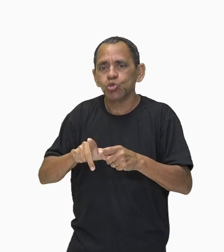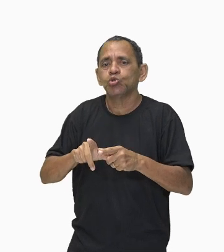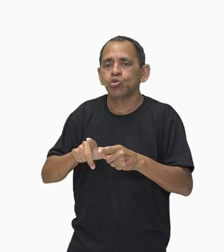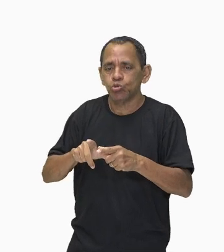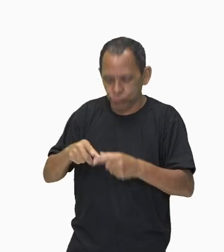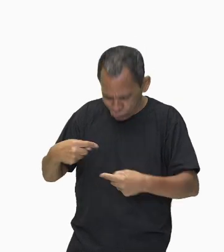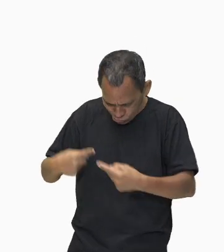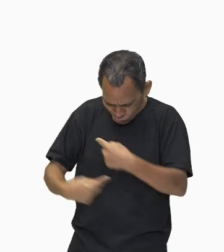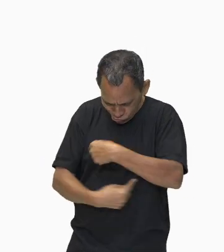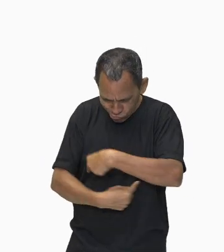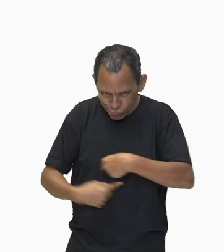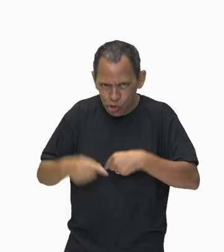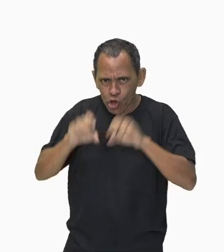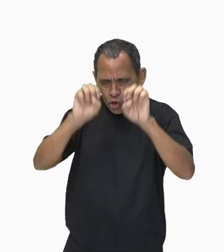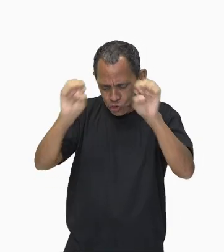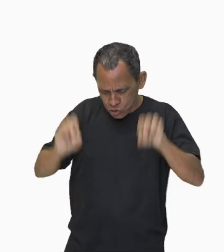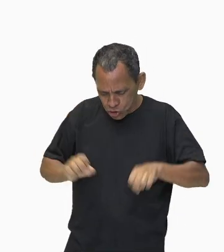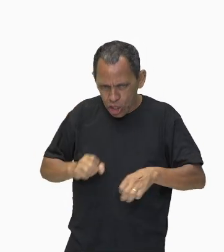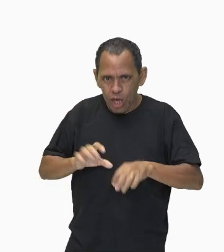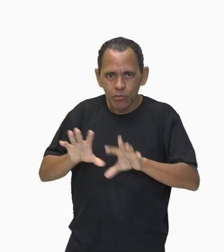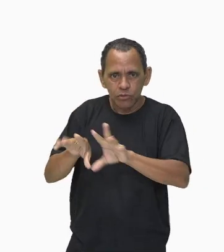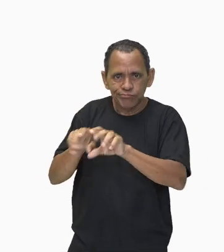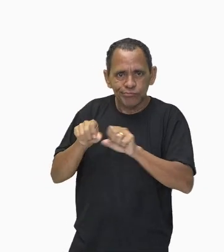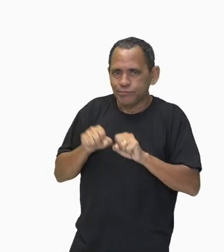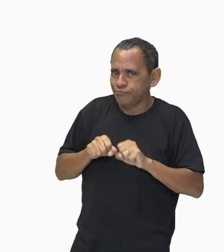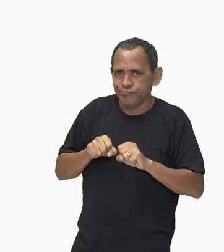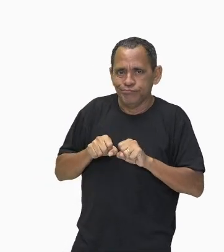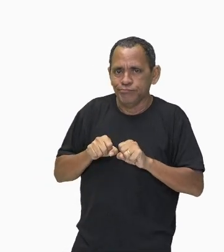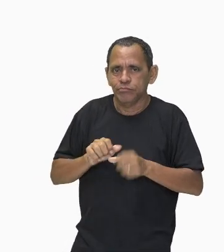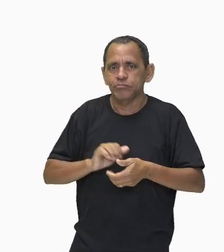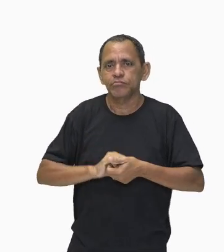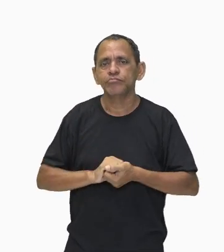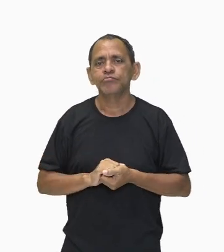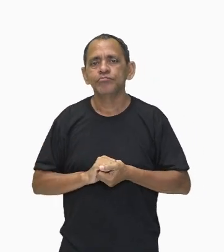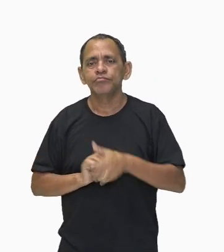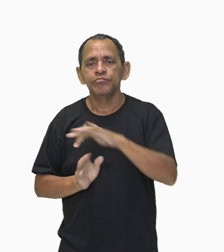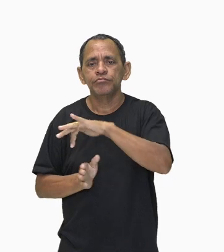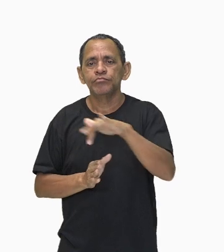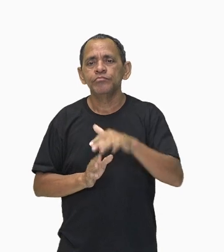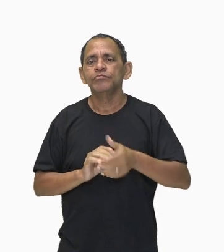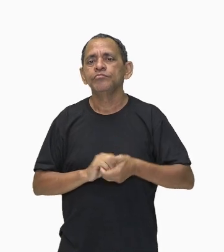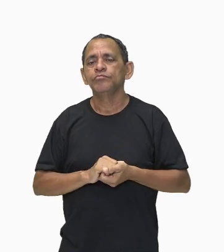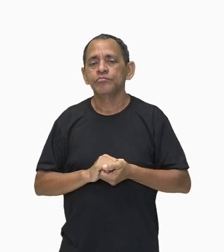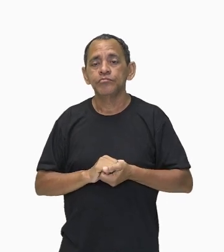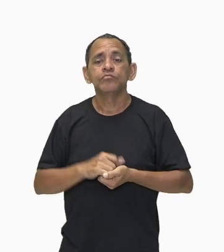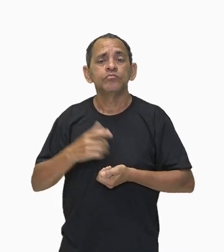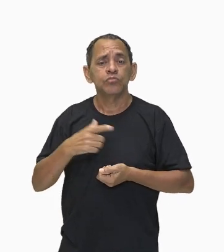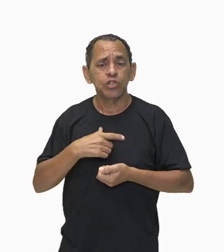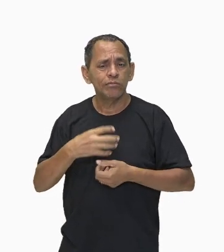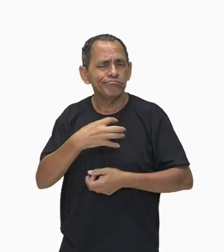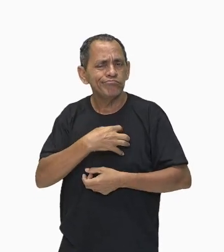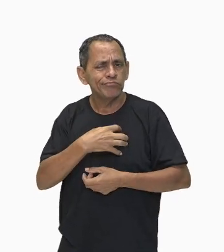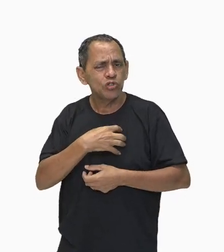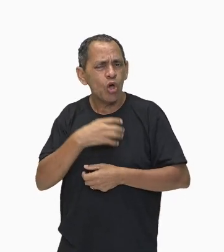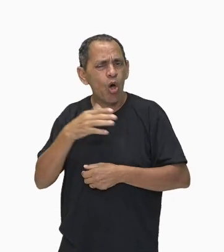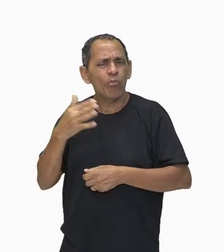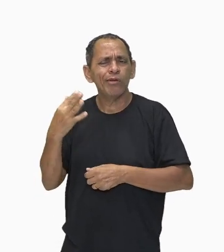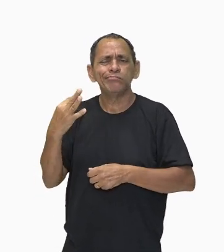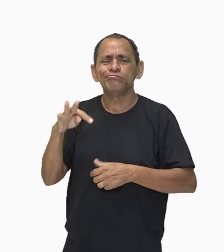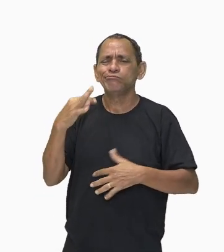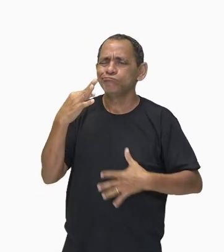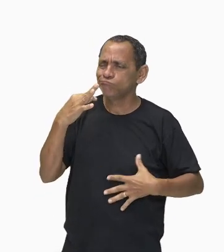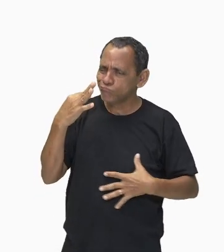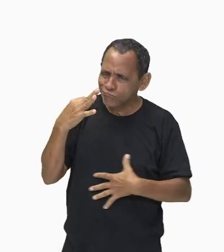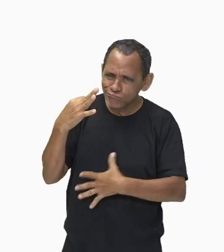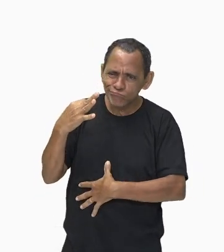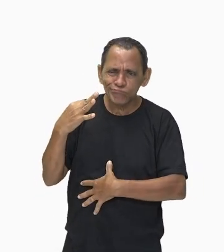pelo sistema digestório. Aí, dando continuidade, causando sintomas como dor abdominal,